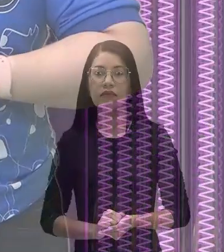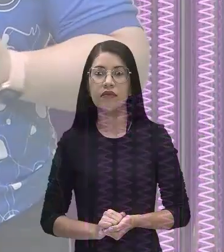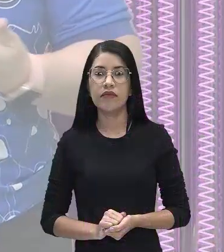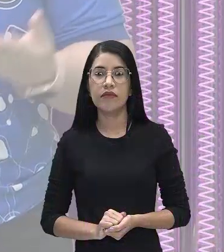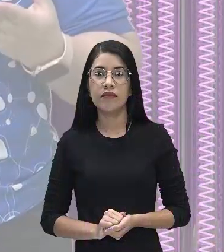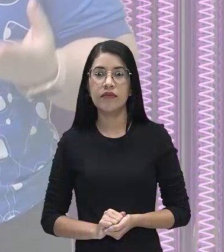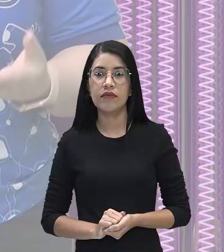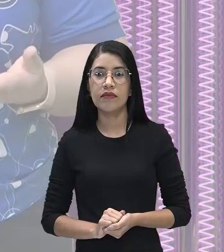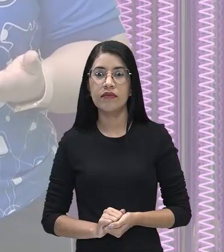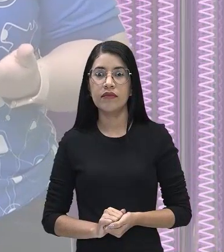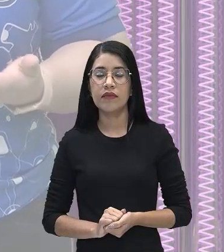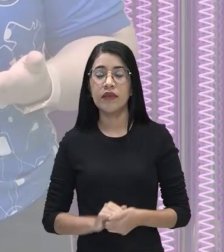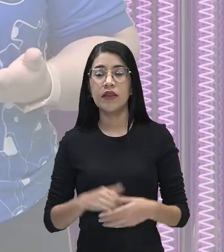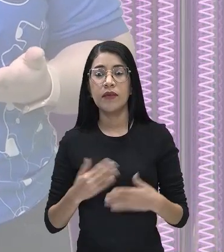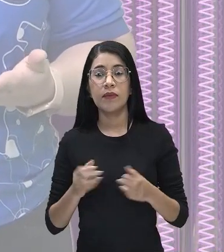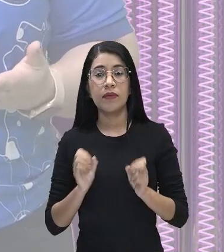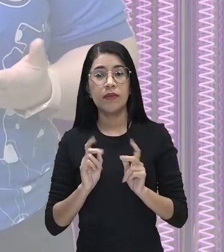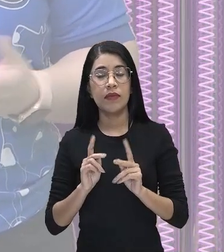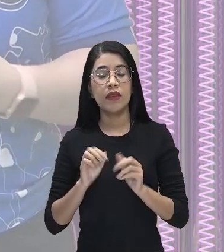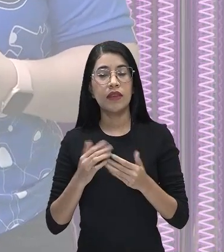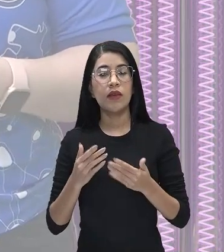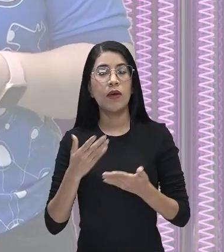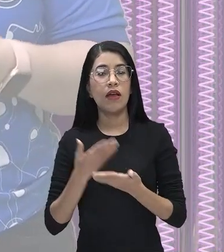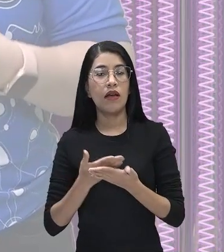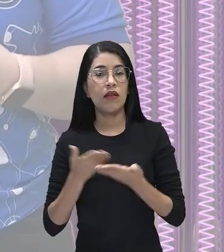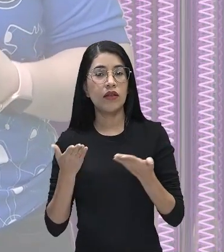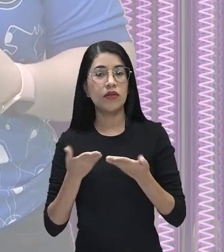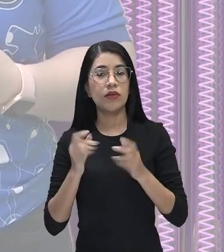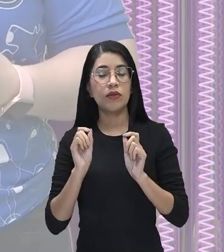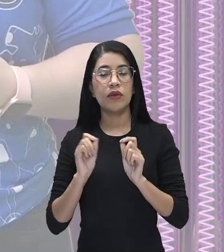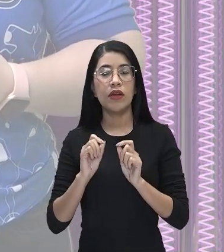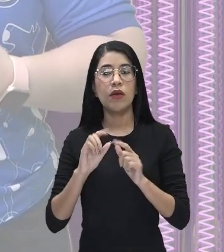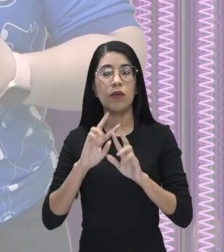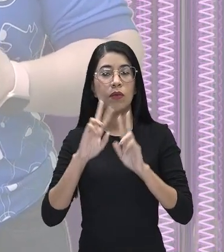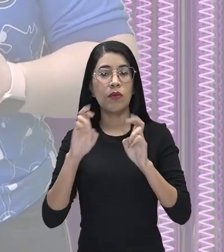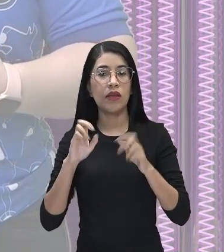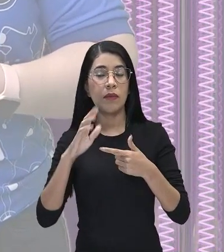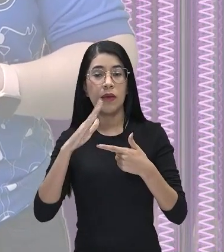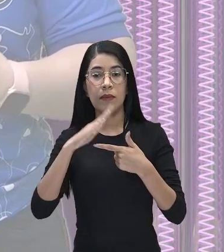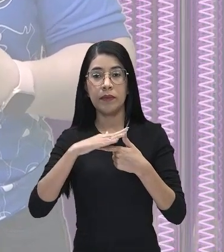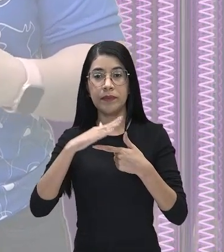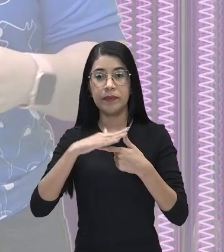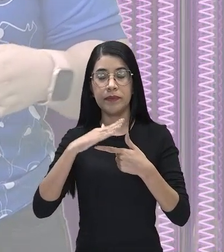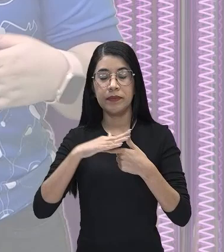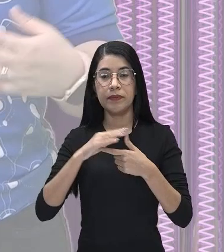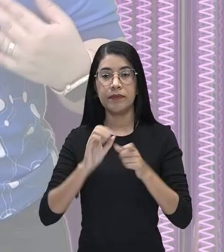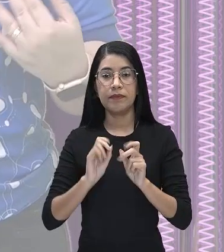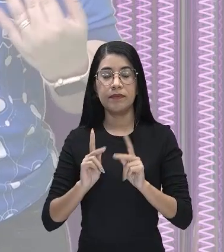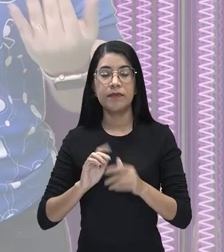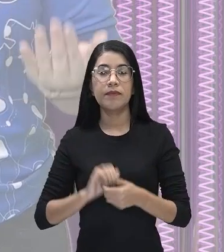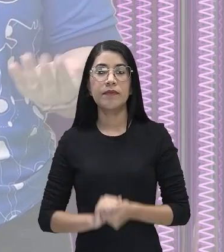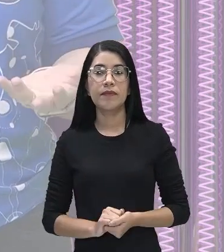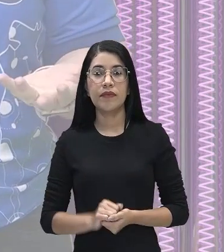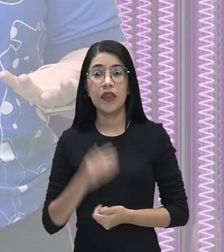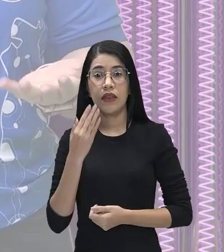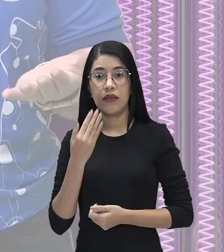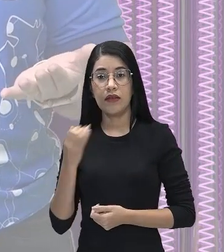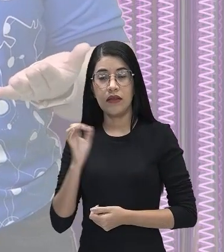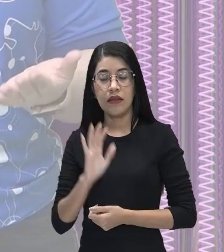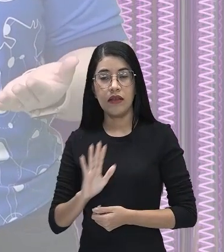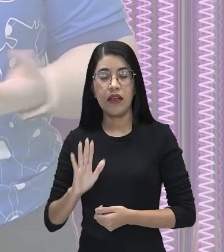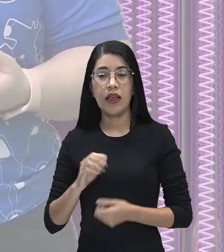Muito bem, então a nossa aula será sobre o teorema de Pitágoras, né? E a